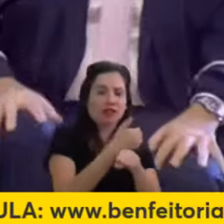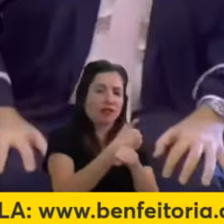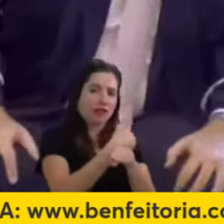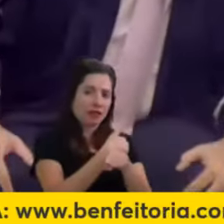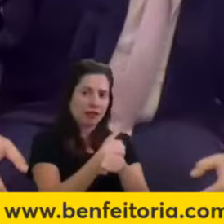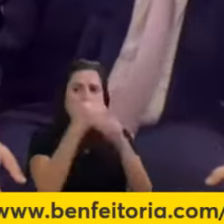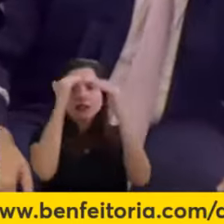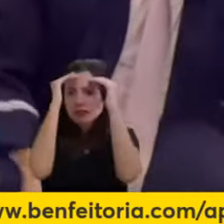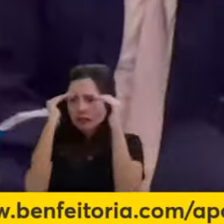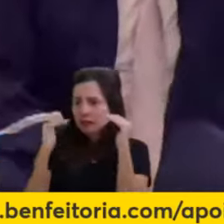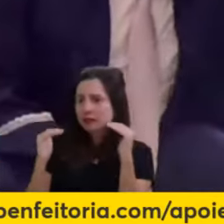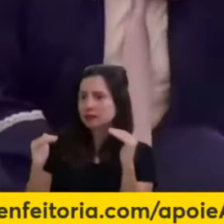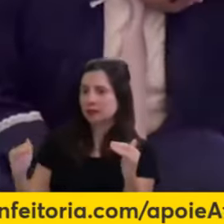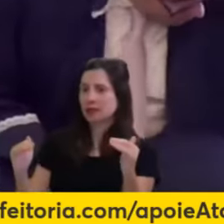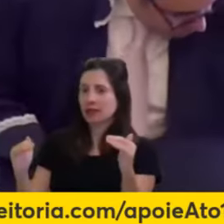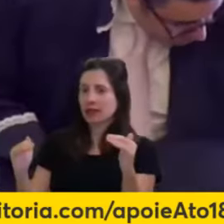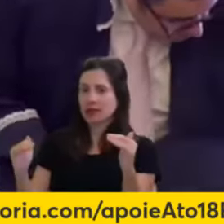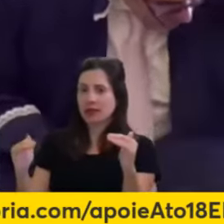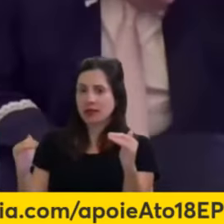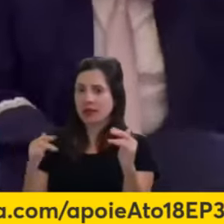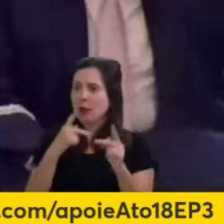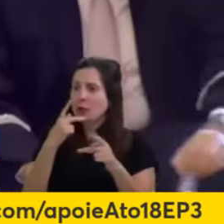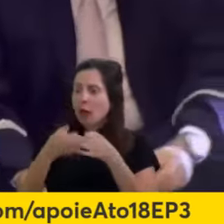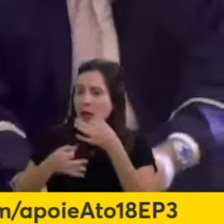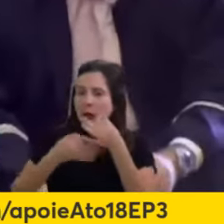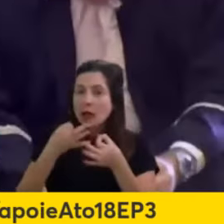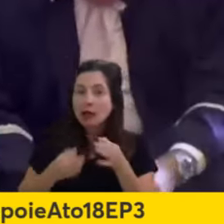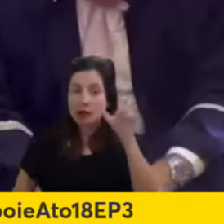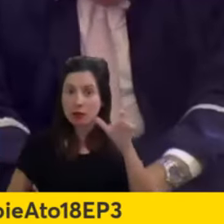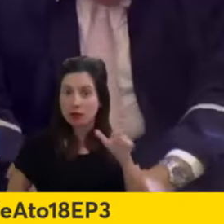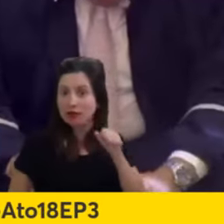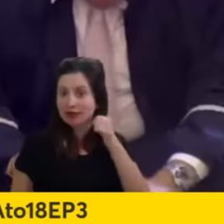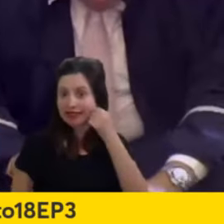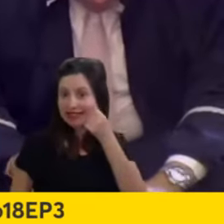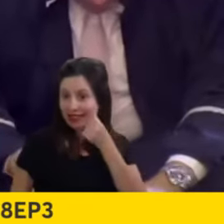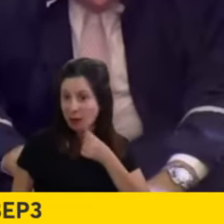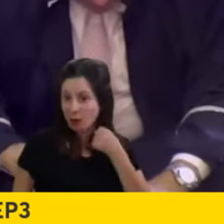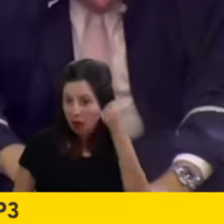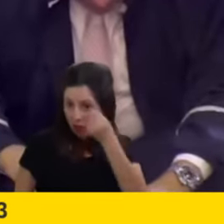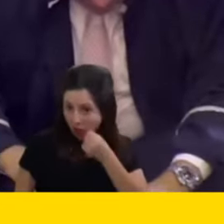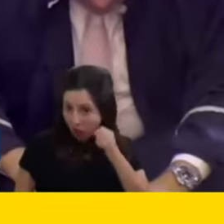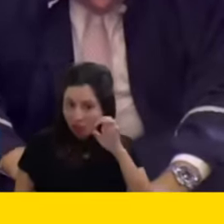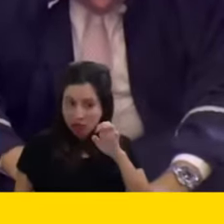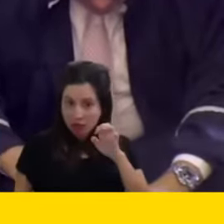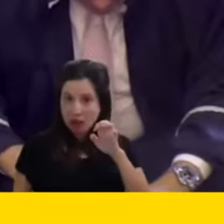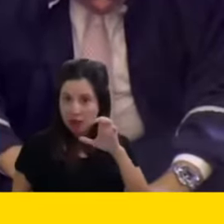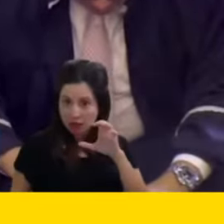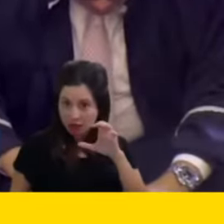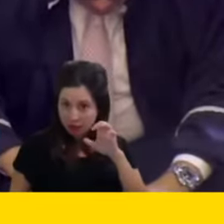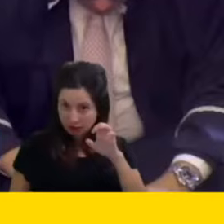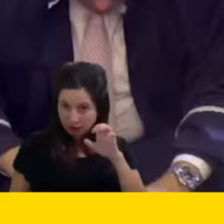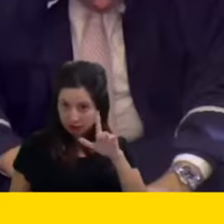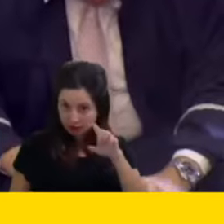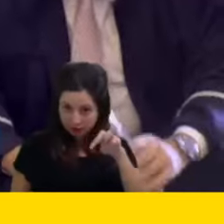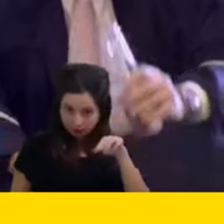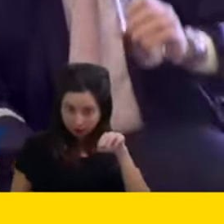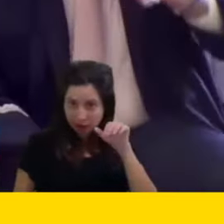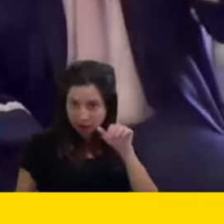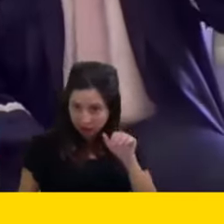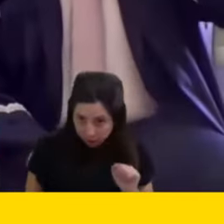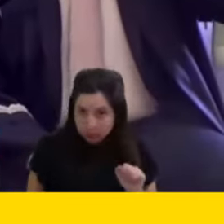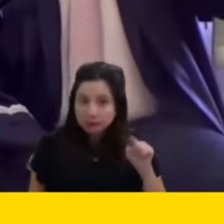extremamente frágil e no caso lá da Senadora celm ruda havia S ainda um plus Como disse adiantou o Dr Gustavo